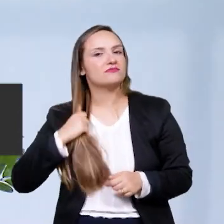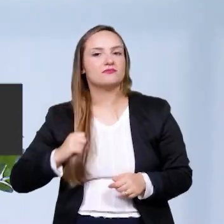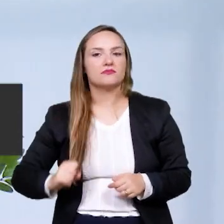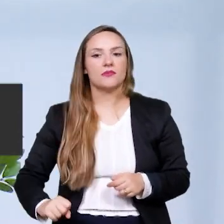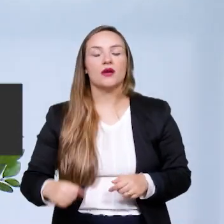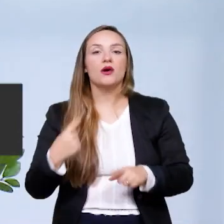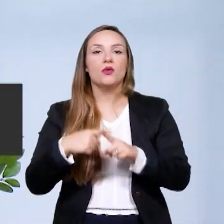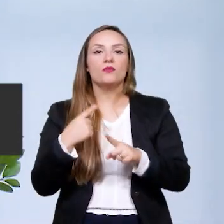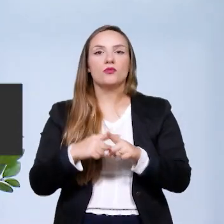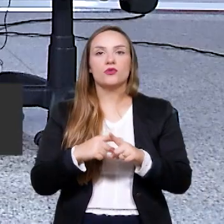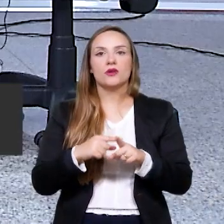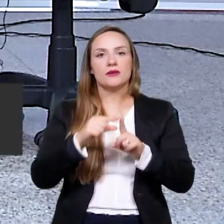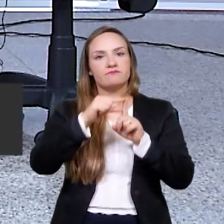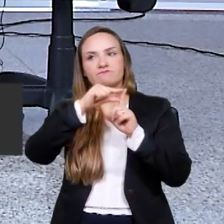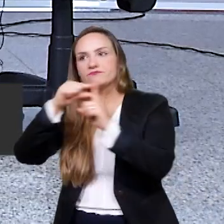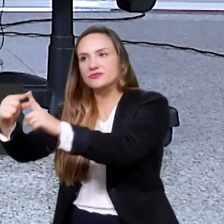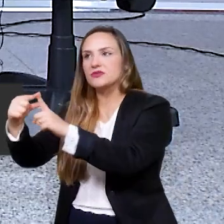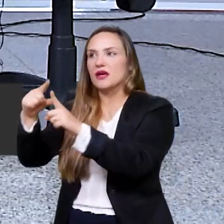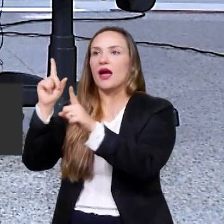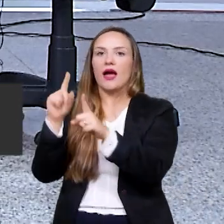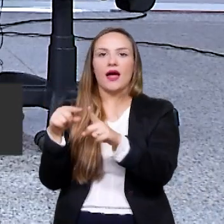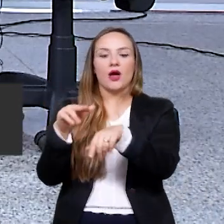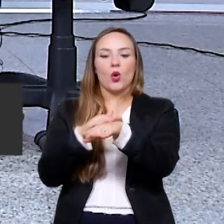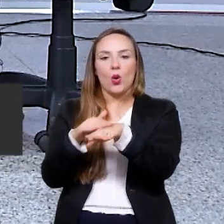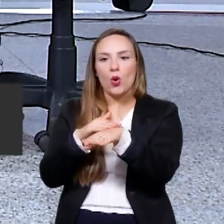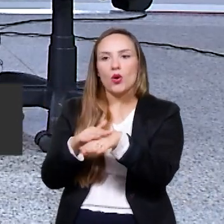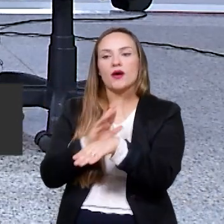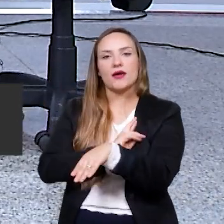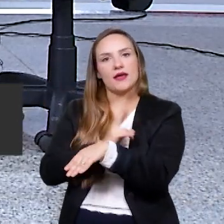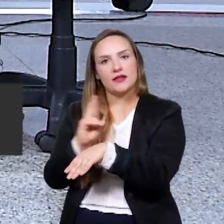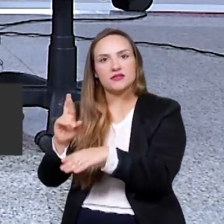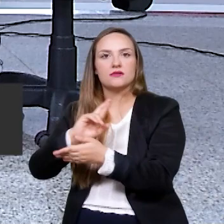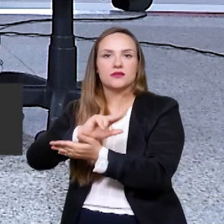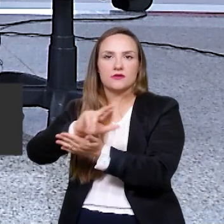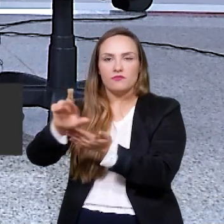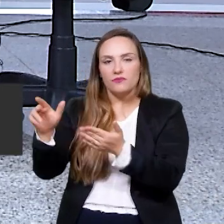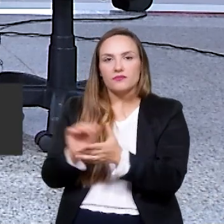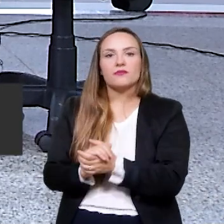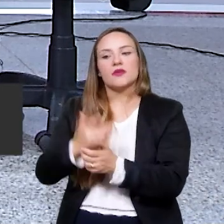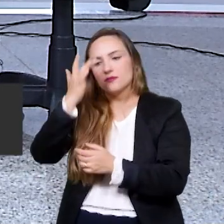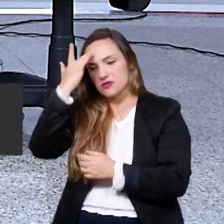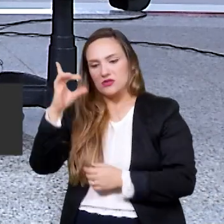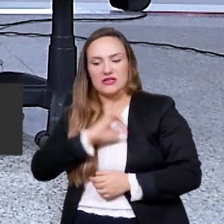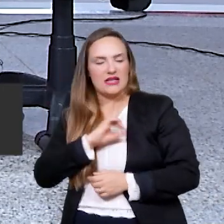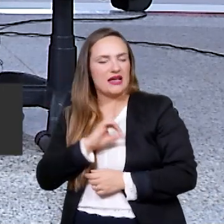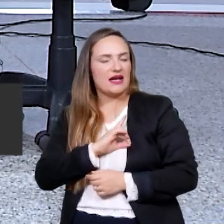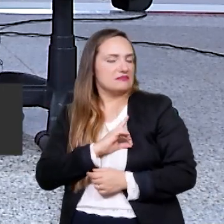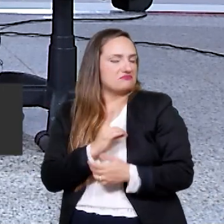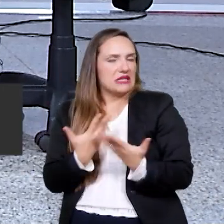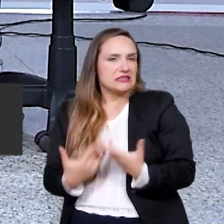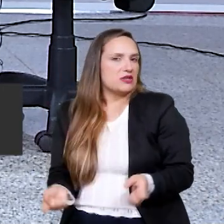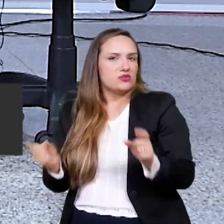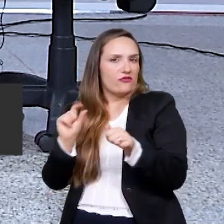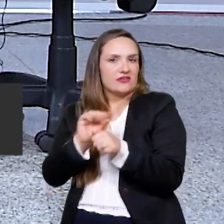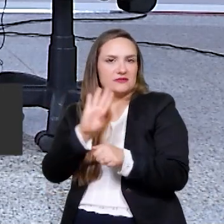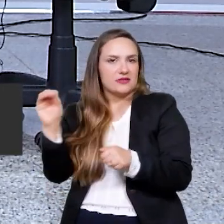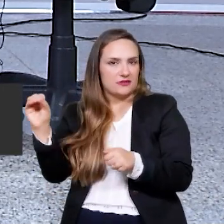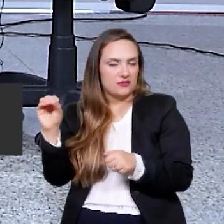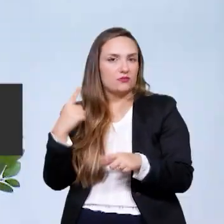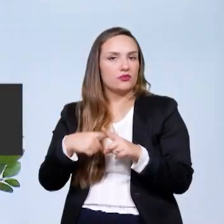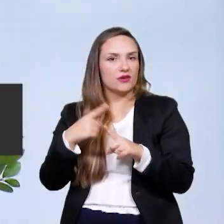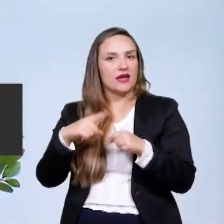ela se trata de raça, de cor, de religião, que é enfim, a qualificação do crime. Exato, está previsto no Código Penal, artigo